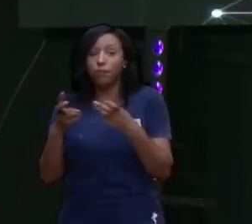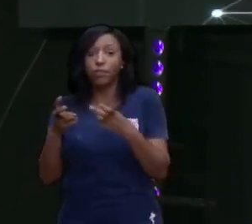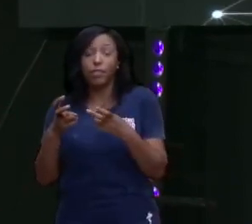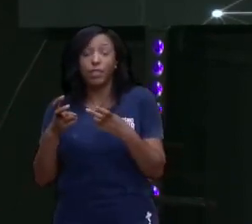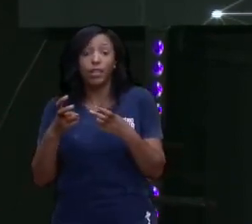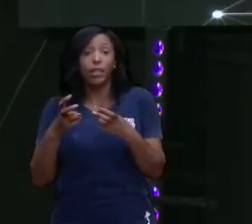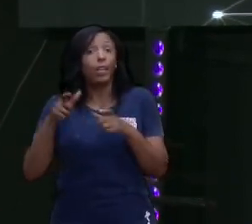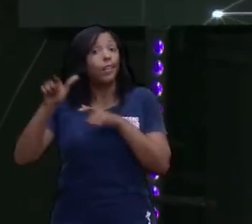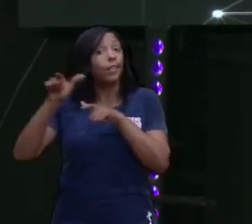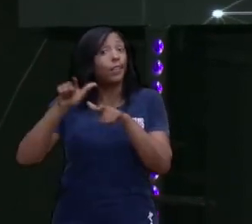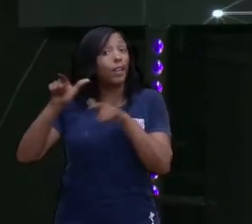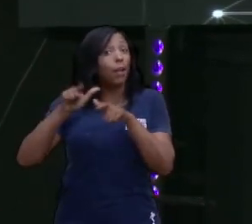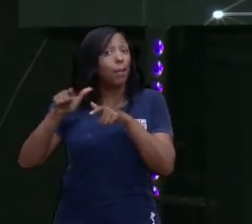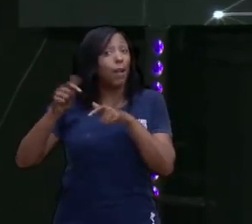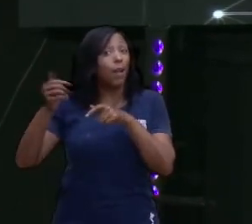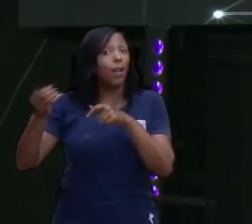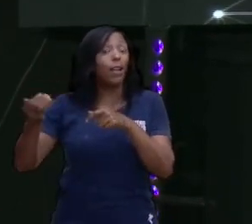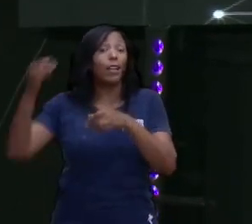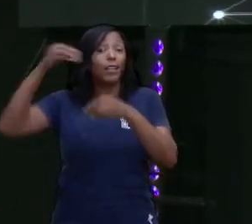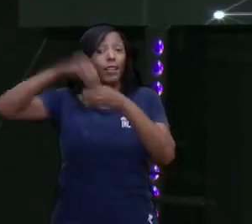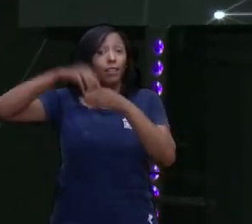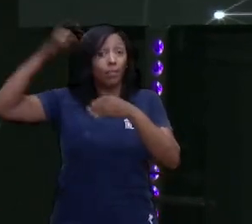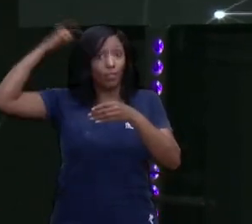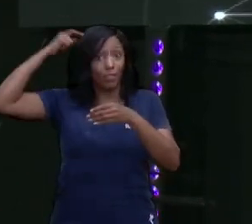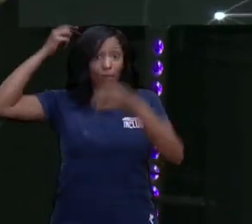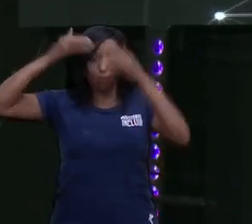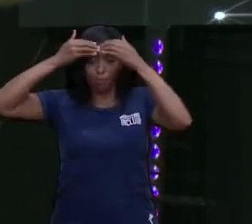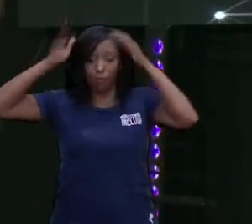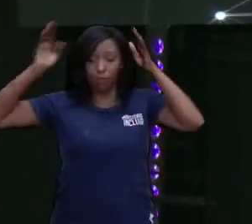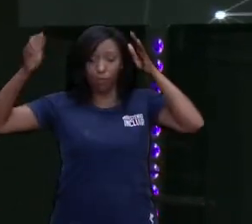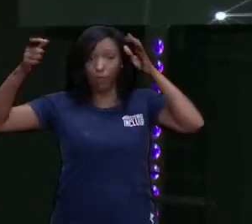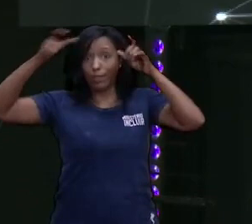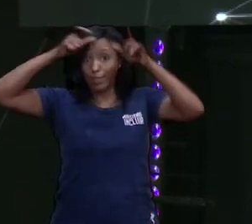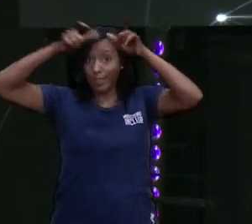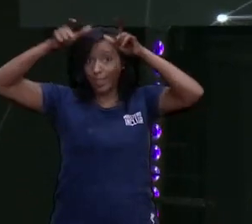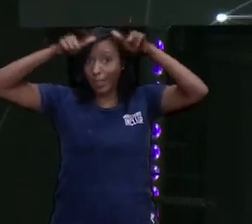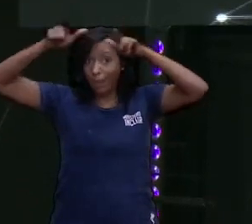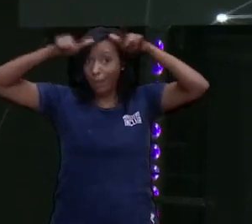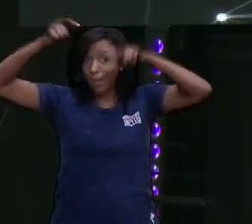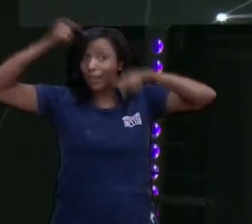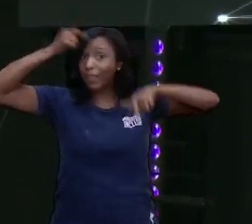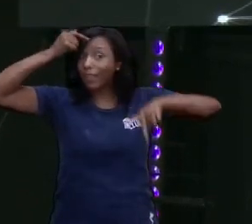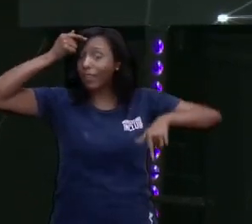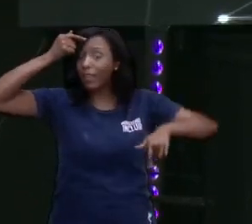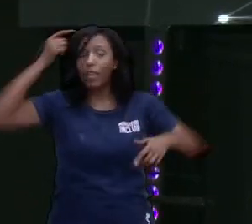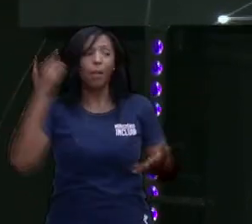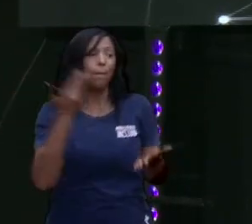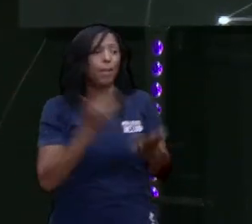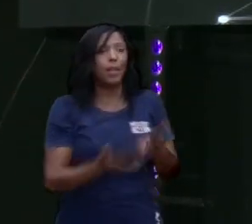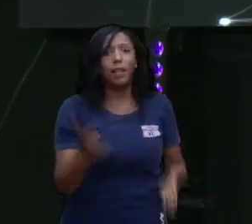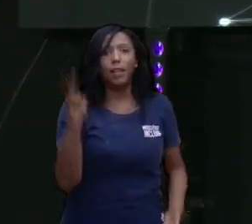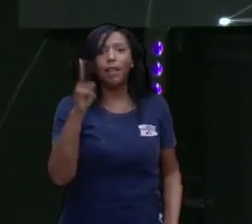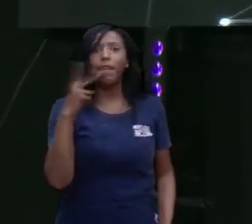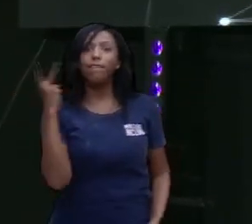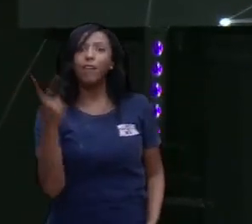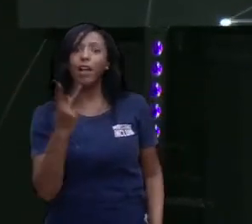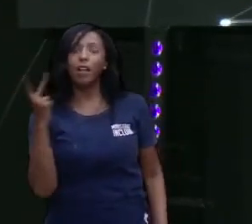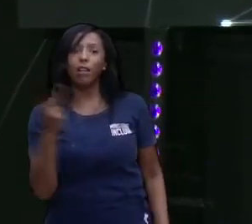condutas vou te levar a pensamentos a convicções a crenças a perda de valores